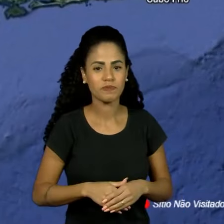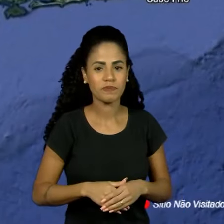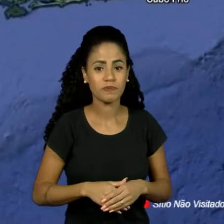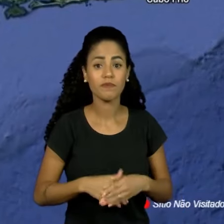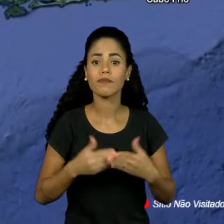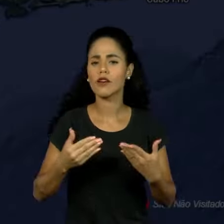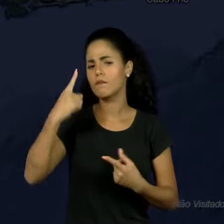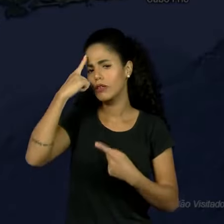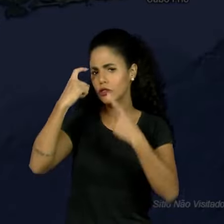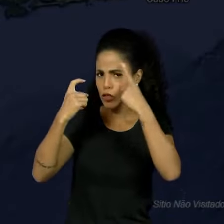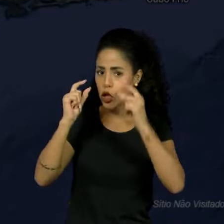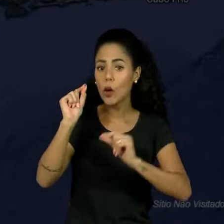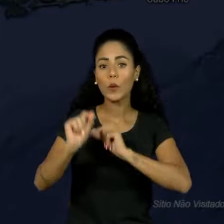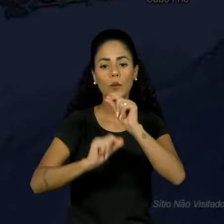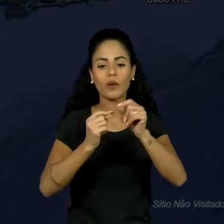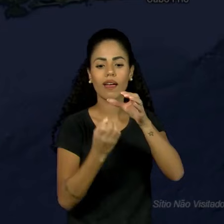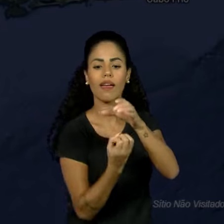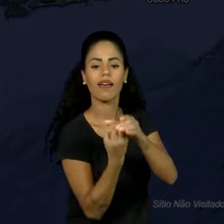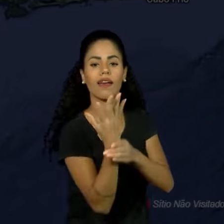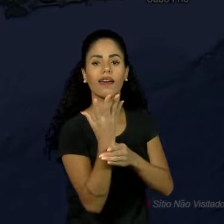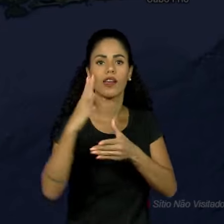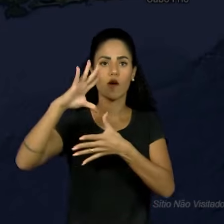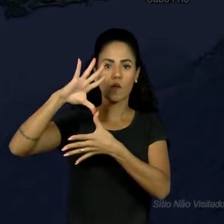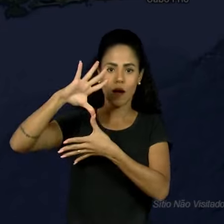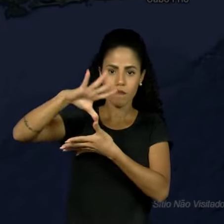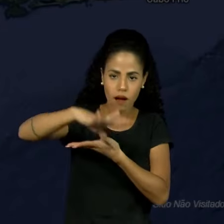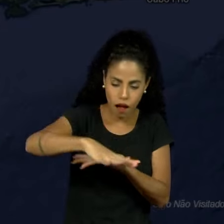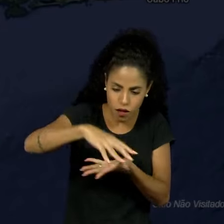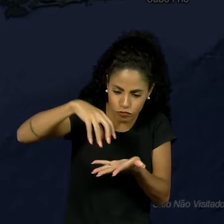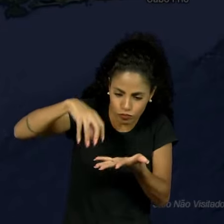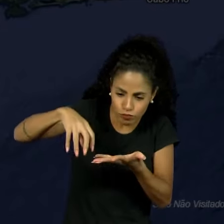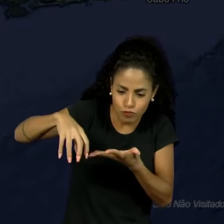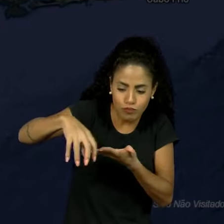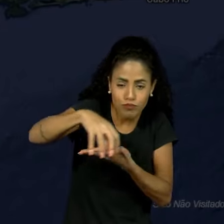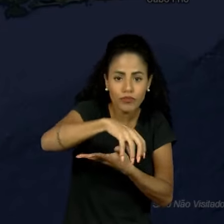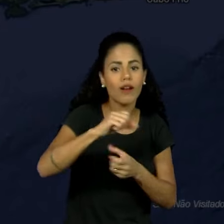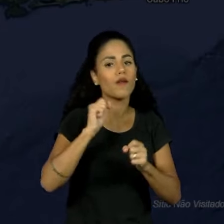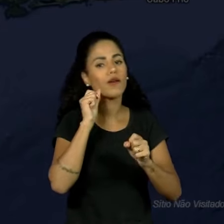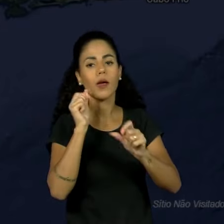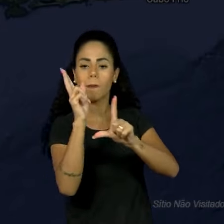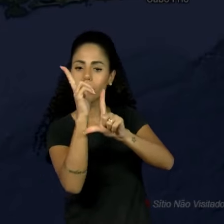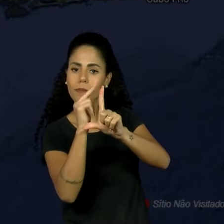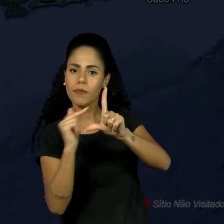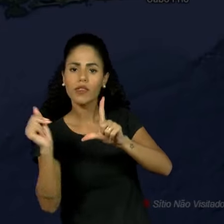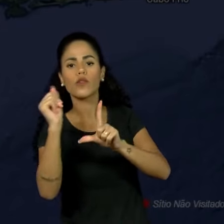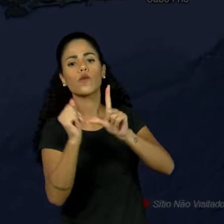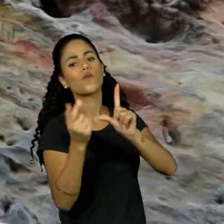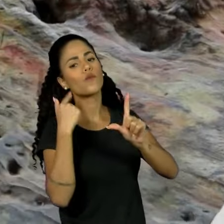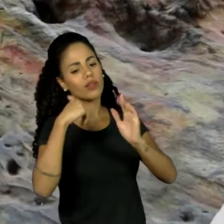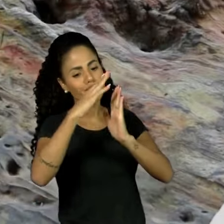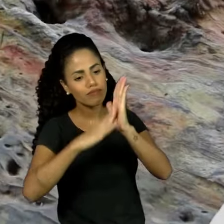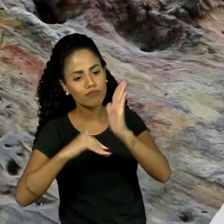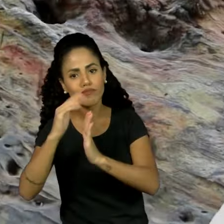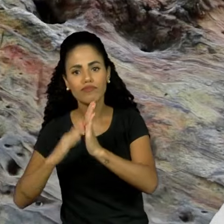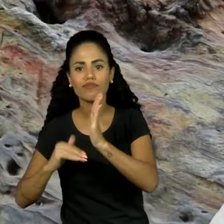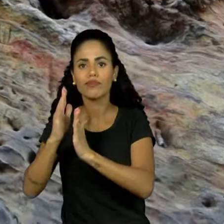A ideia levou à criação de um mapa interativo que reúne pinturas, gravuras, fotografias e